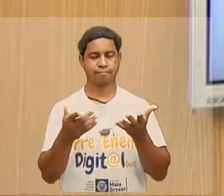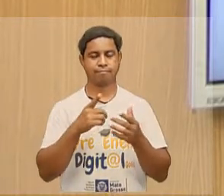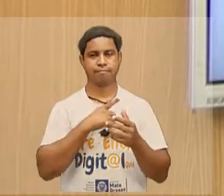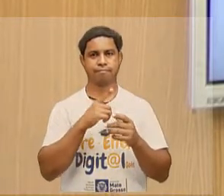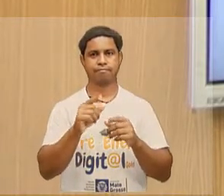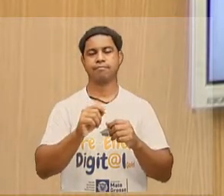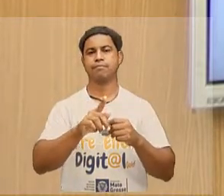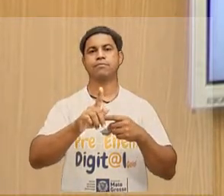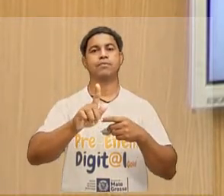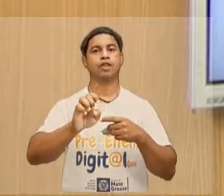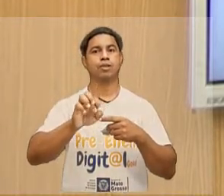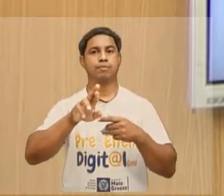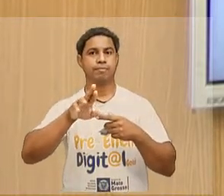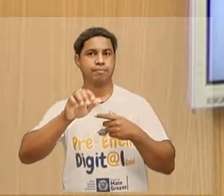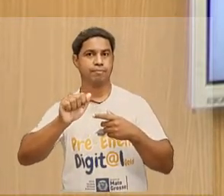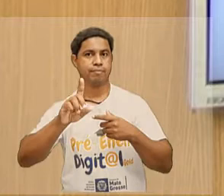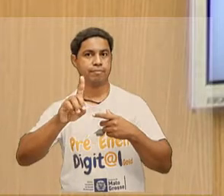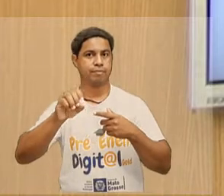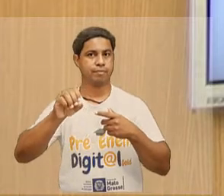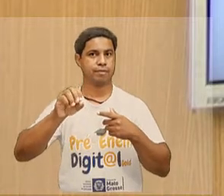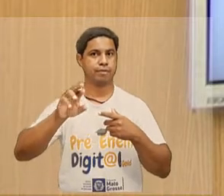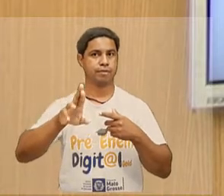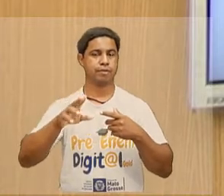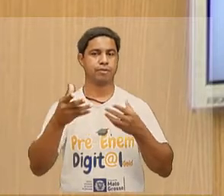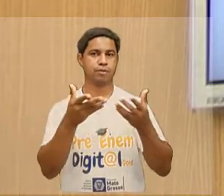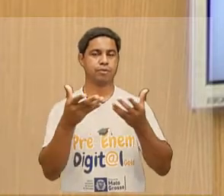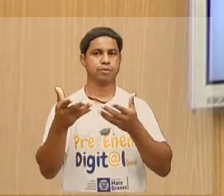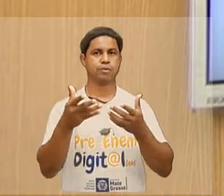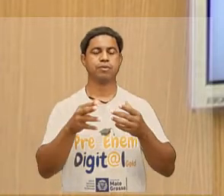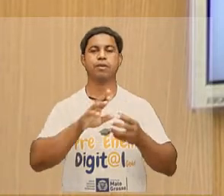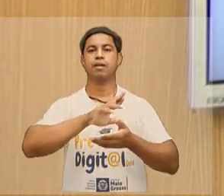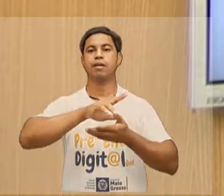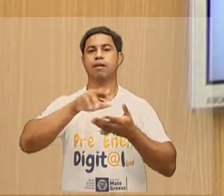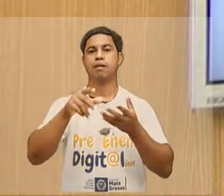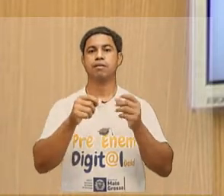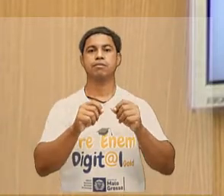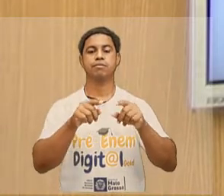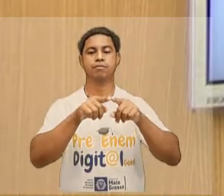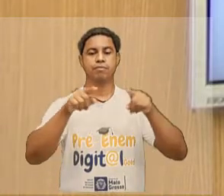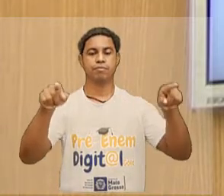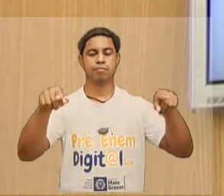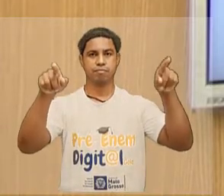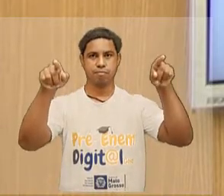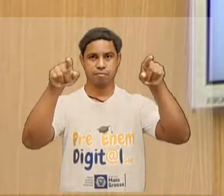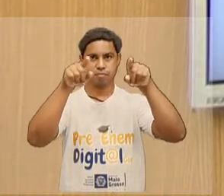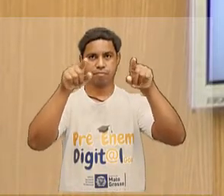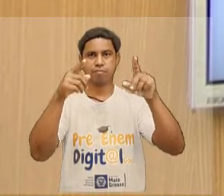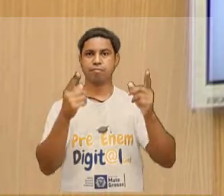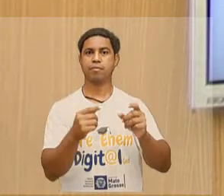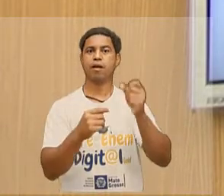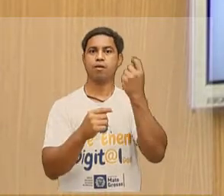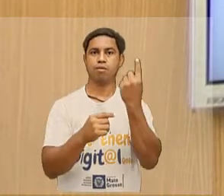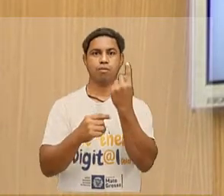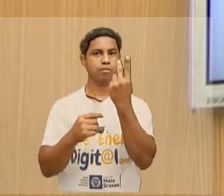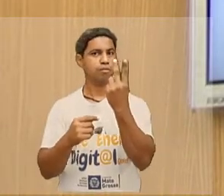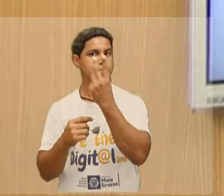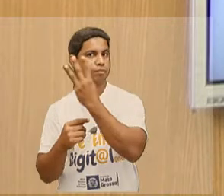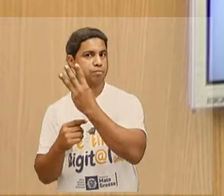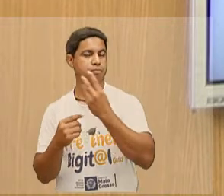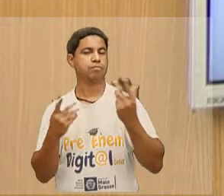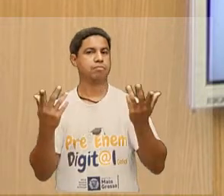gerador que vai criar uma diferença de potencial e para eu encontrar uma resistência